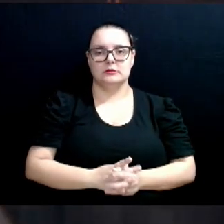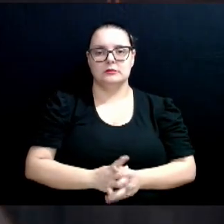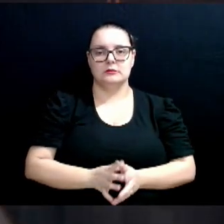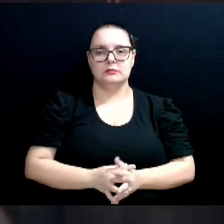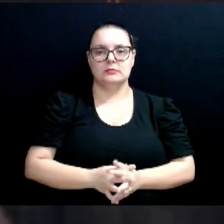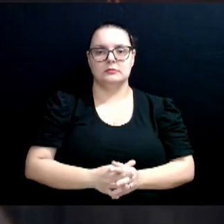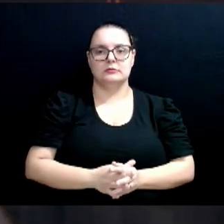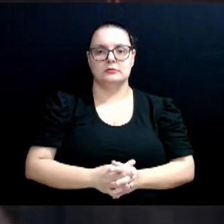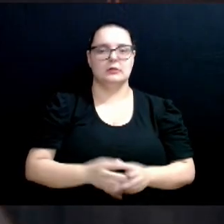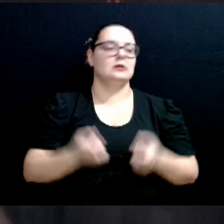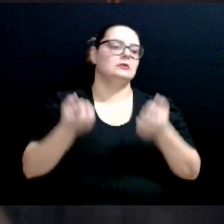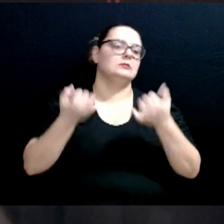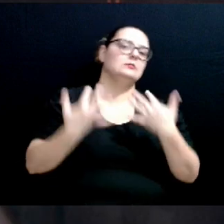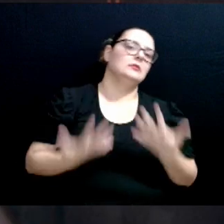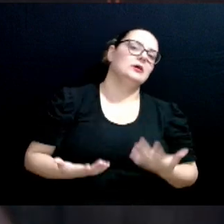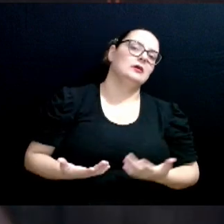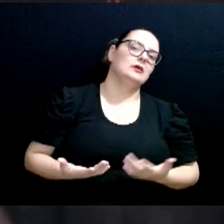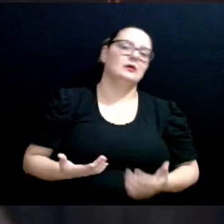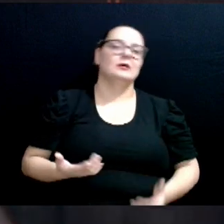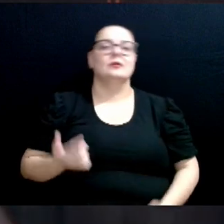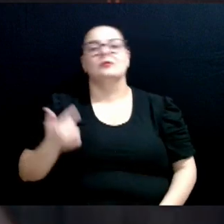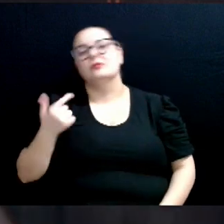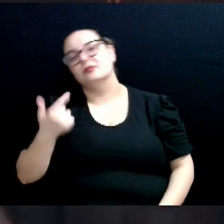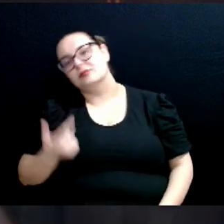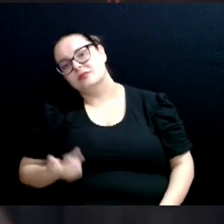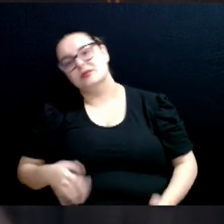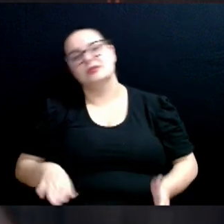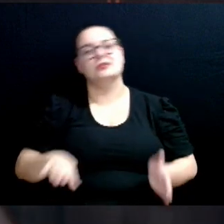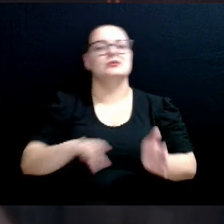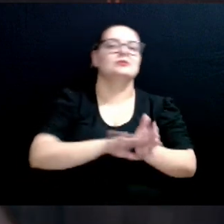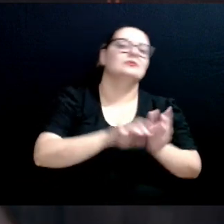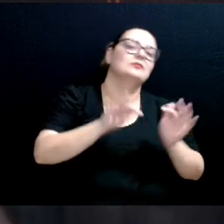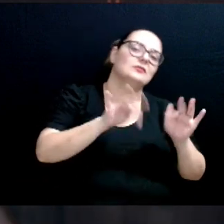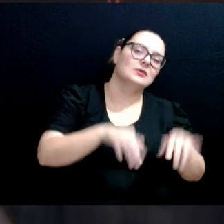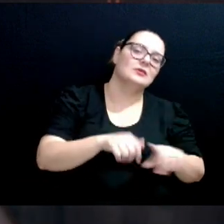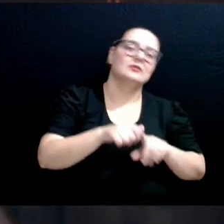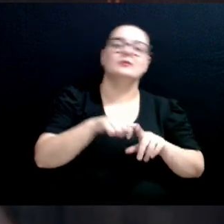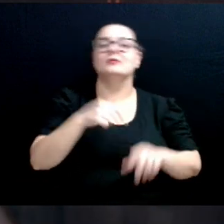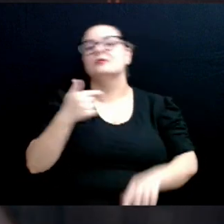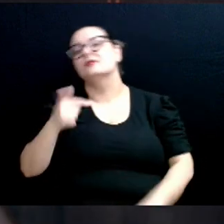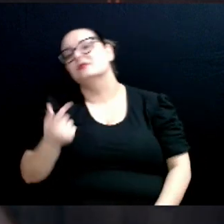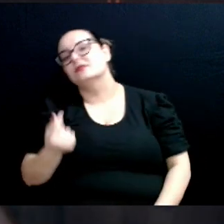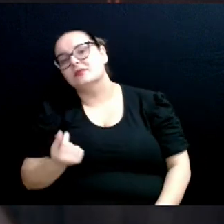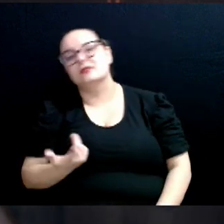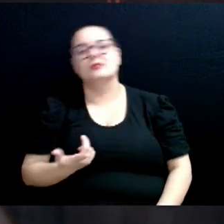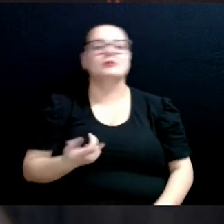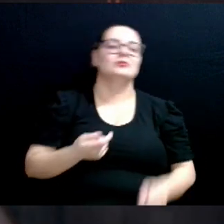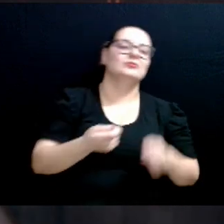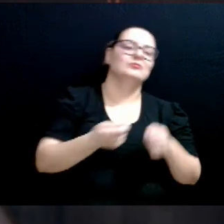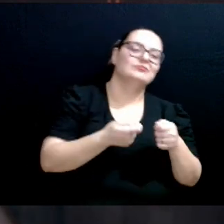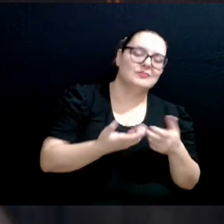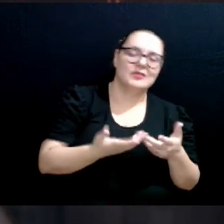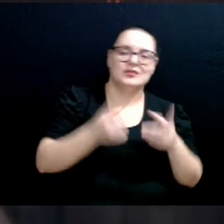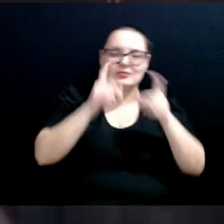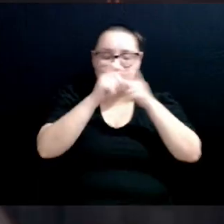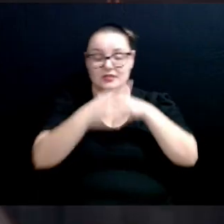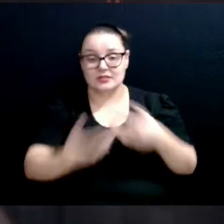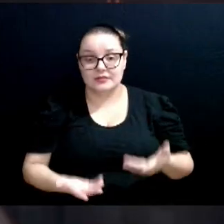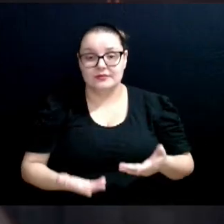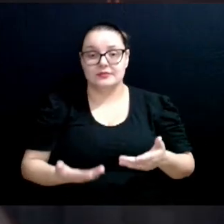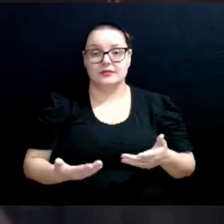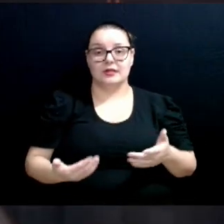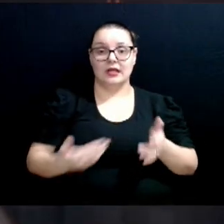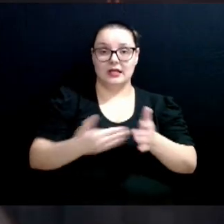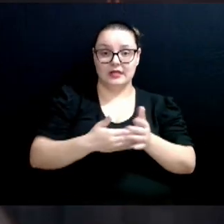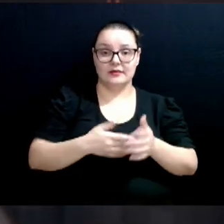muito. Não tenho, tá chegando no final do mês, eu não tenho dinheiro, eu tô um pouco apertada agora. E aí, até às vezes, nessa devolutiva,